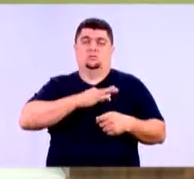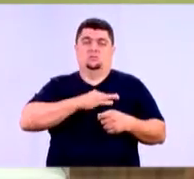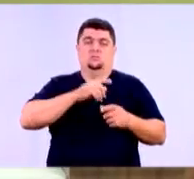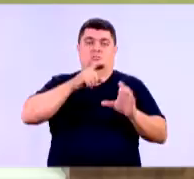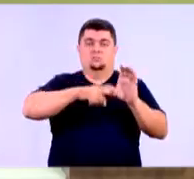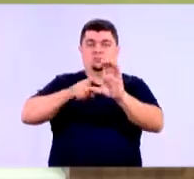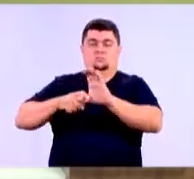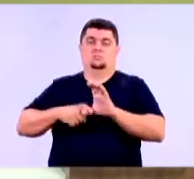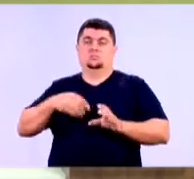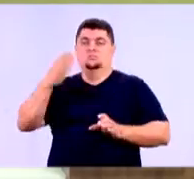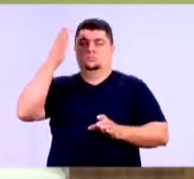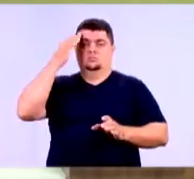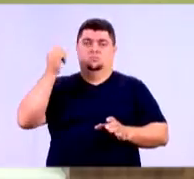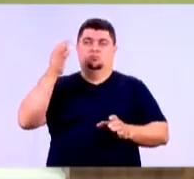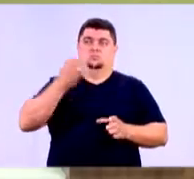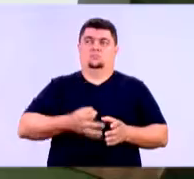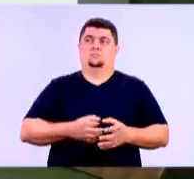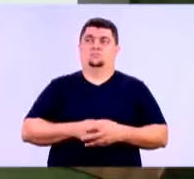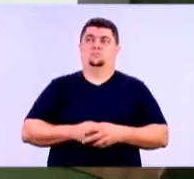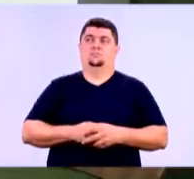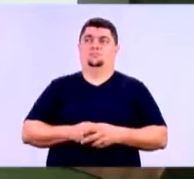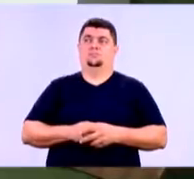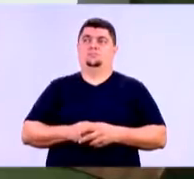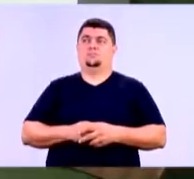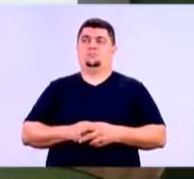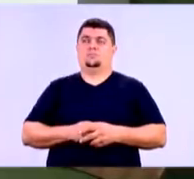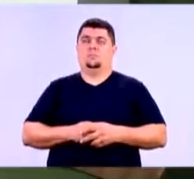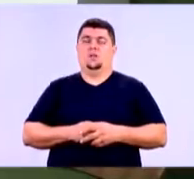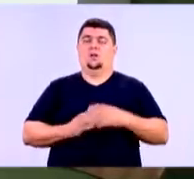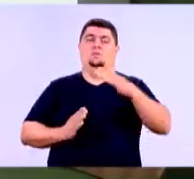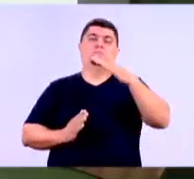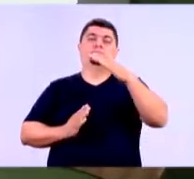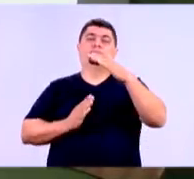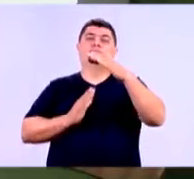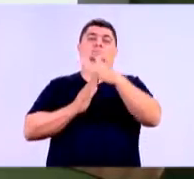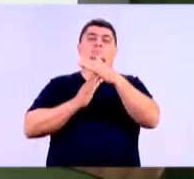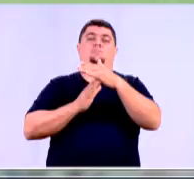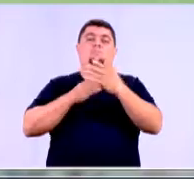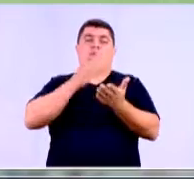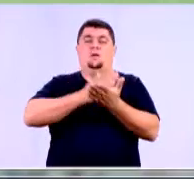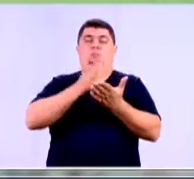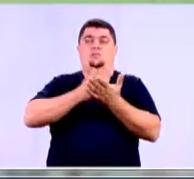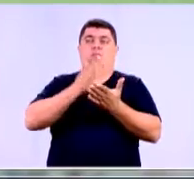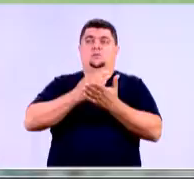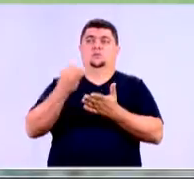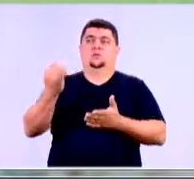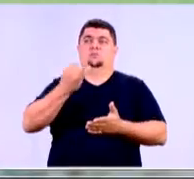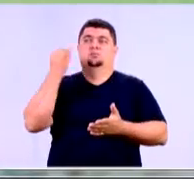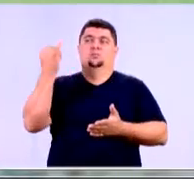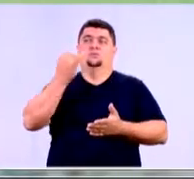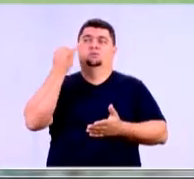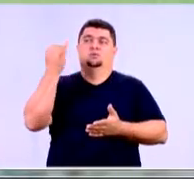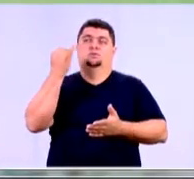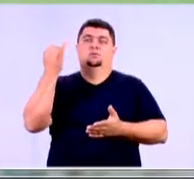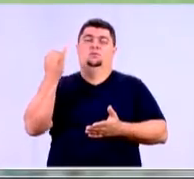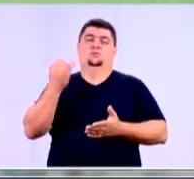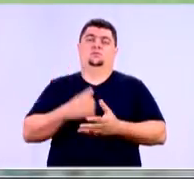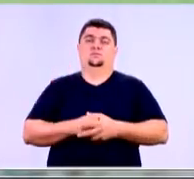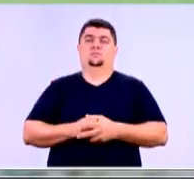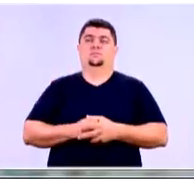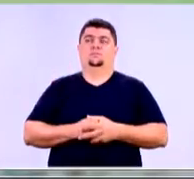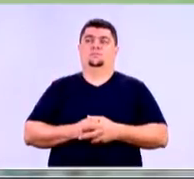muito importante. Isso. E delimitar, né, qual é o limite máximo da parcela também, né, da prestação que você vai conceder para